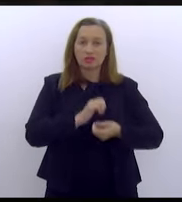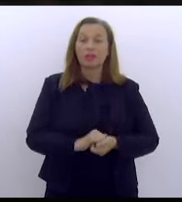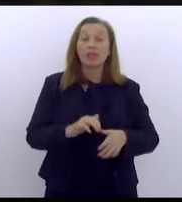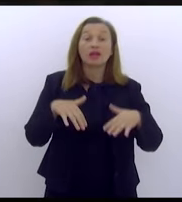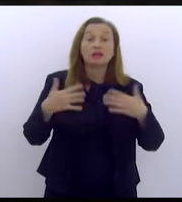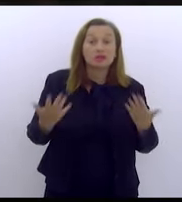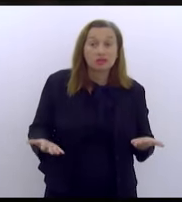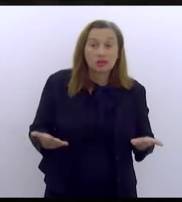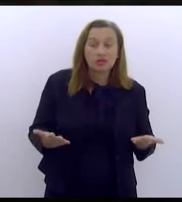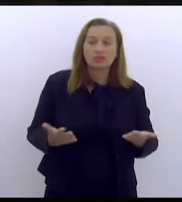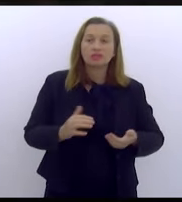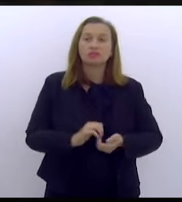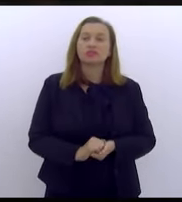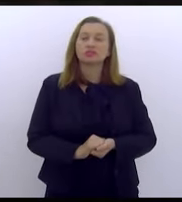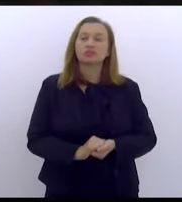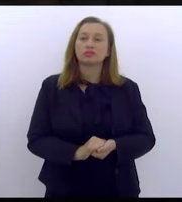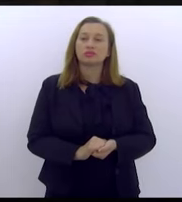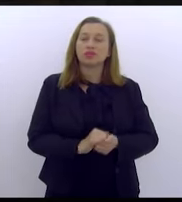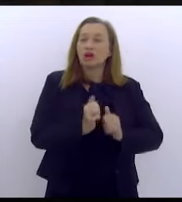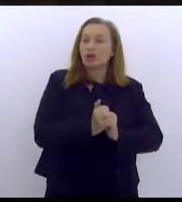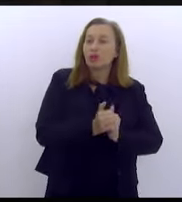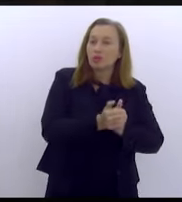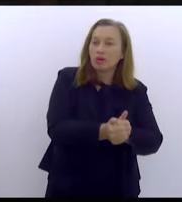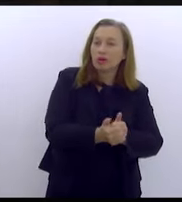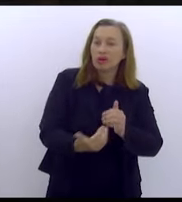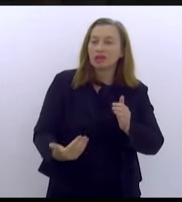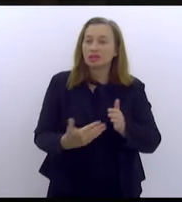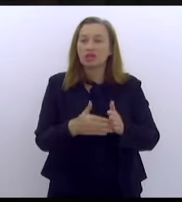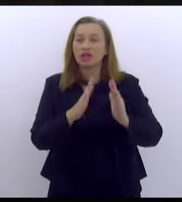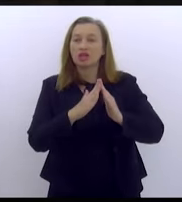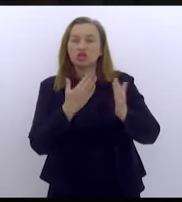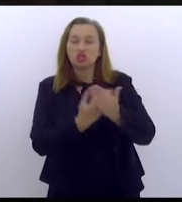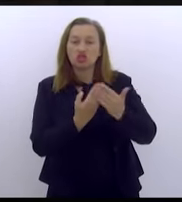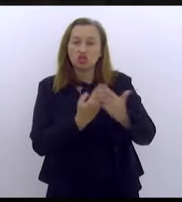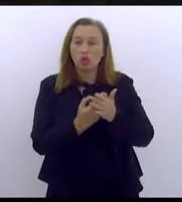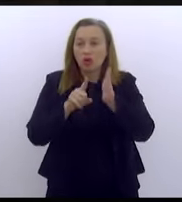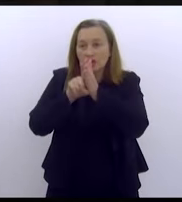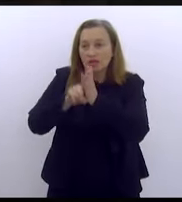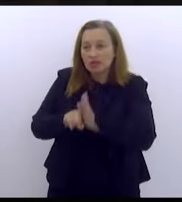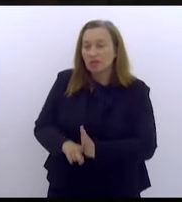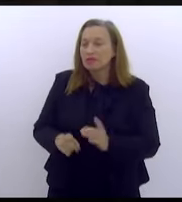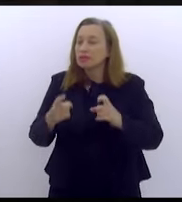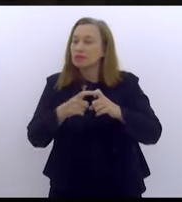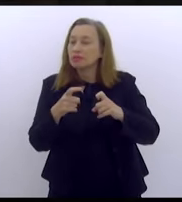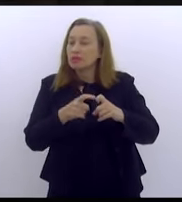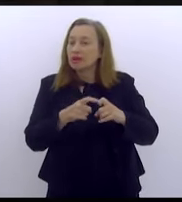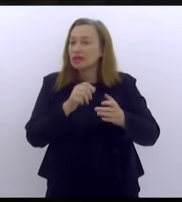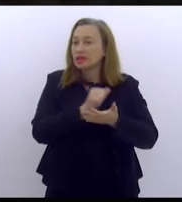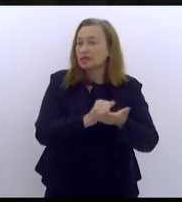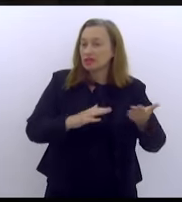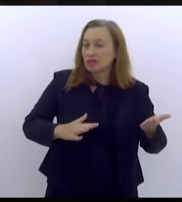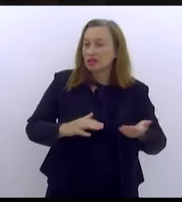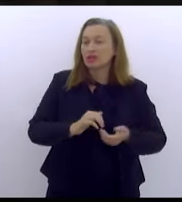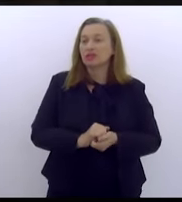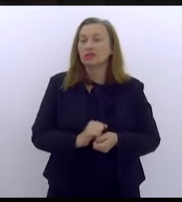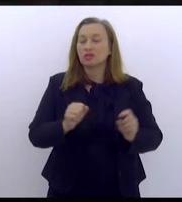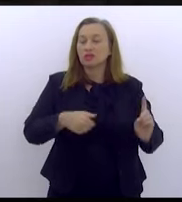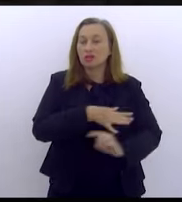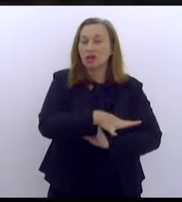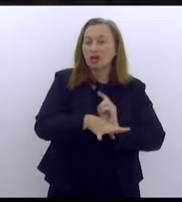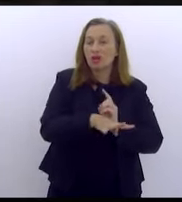Então, transportar ou acompanhar para a escola, médico, exames e atividades sociais foram o